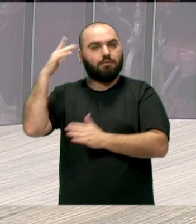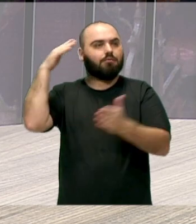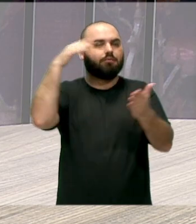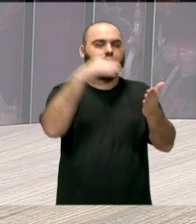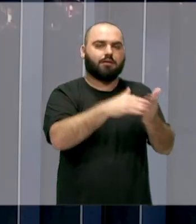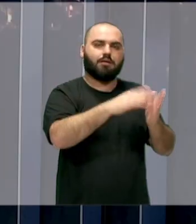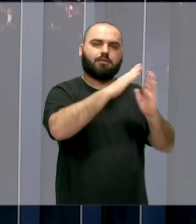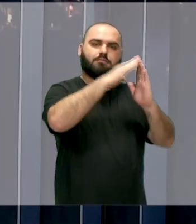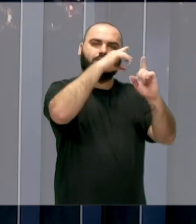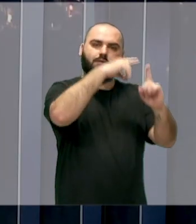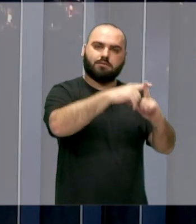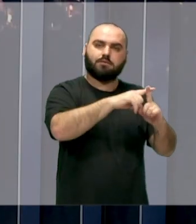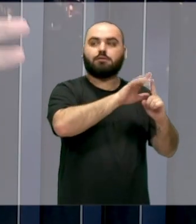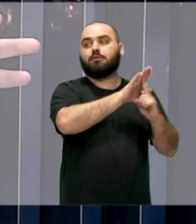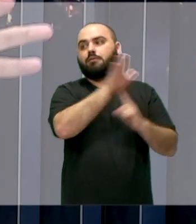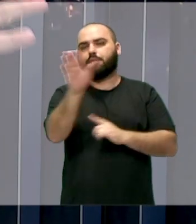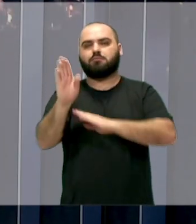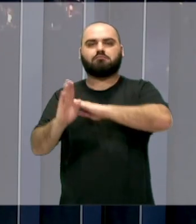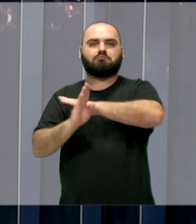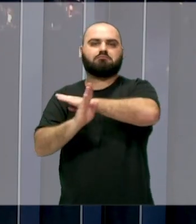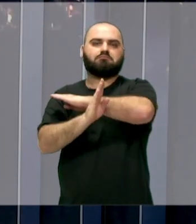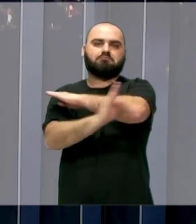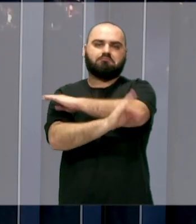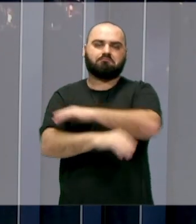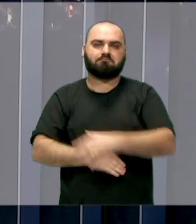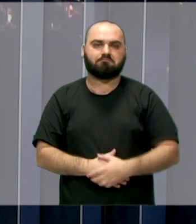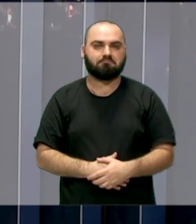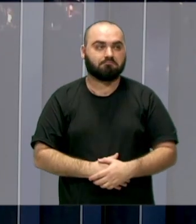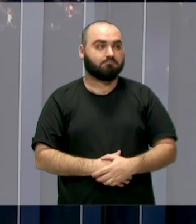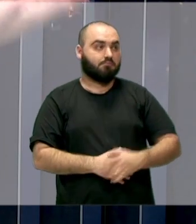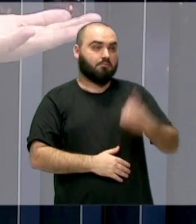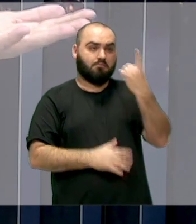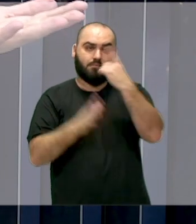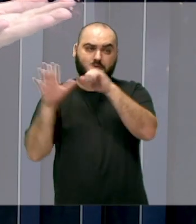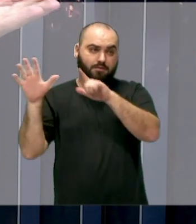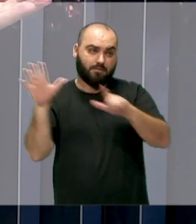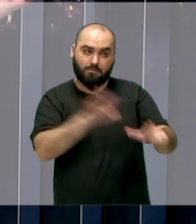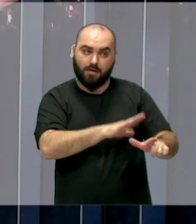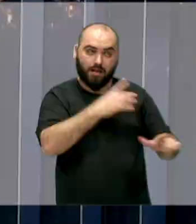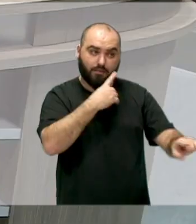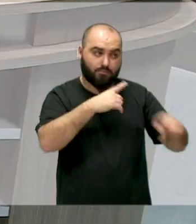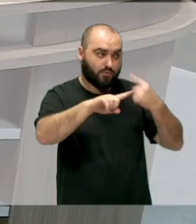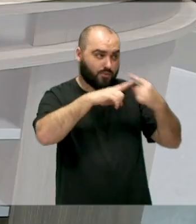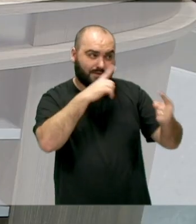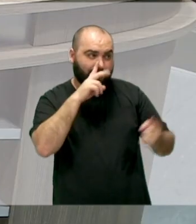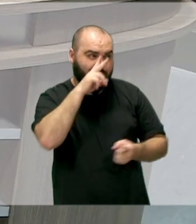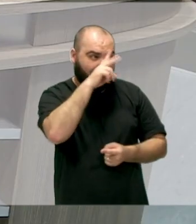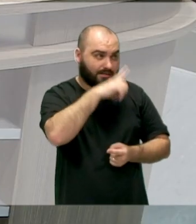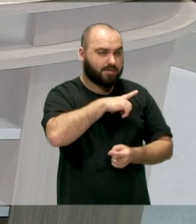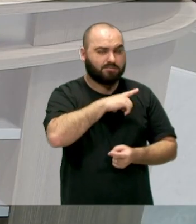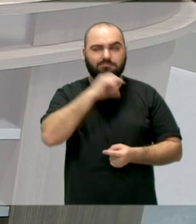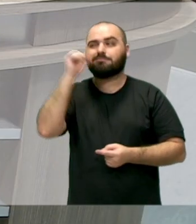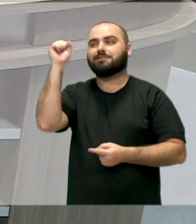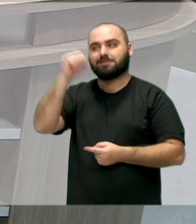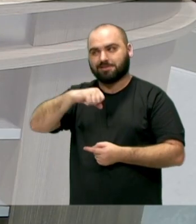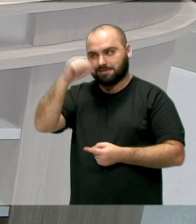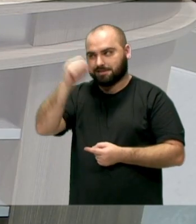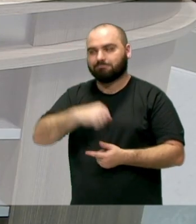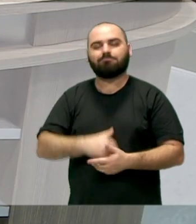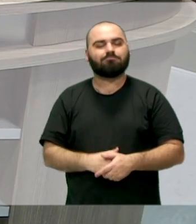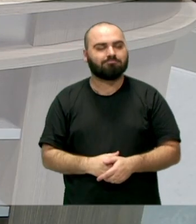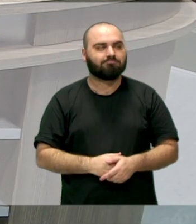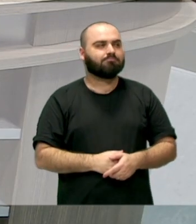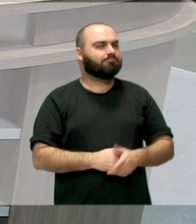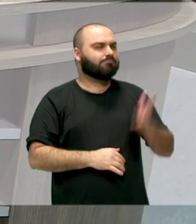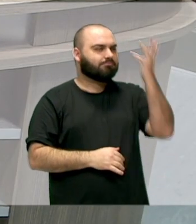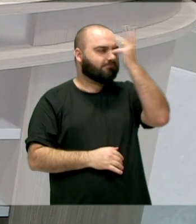o Mercado Público. Ou seja, vai ser uma semana muito musical. Vai. Muito bela, e para todo